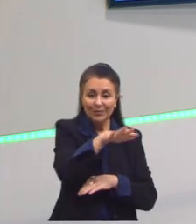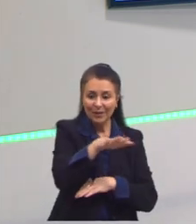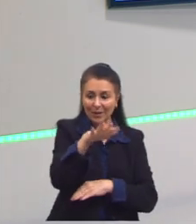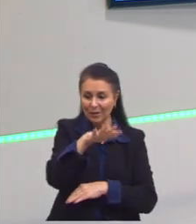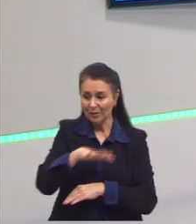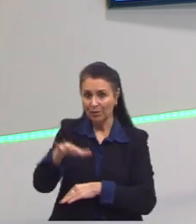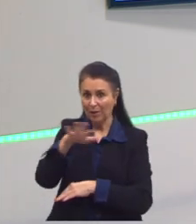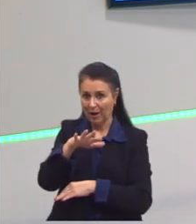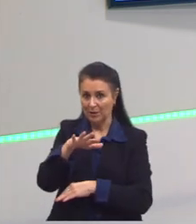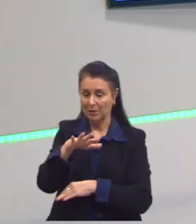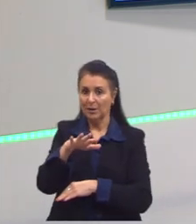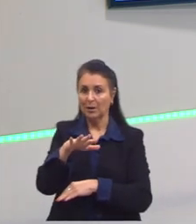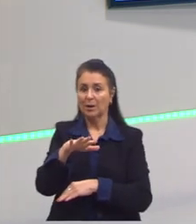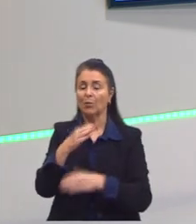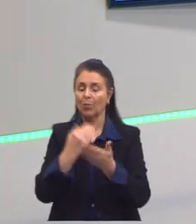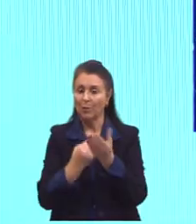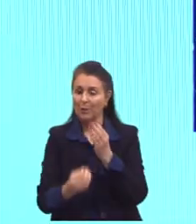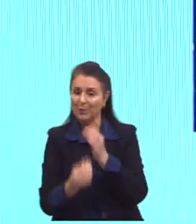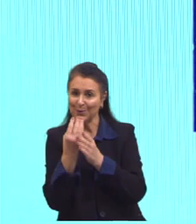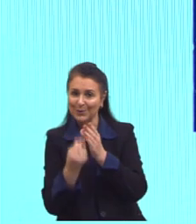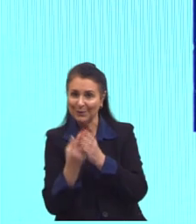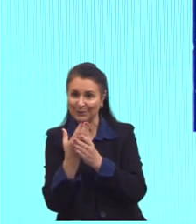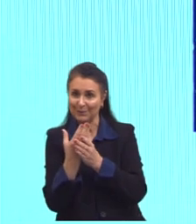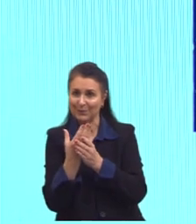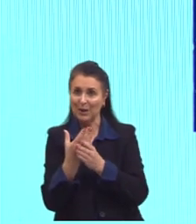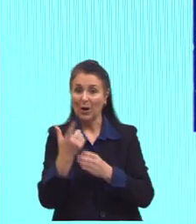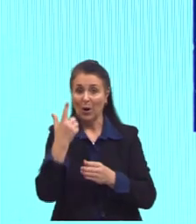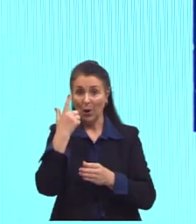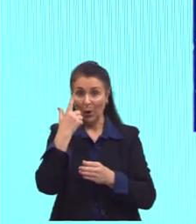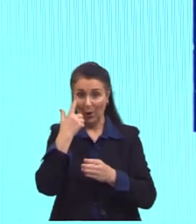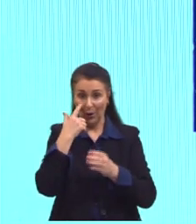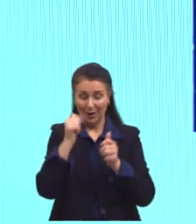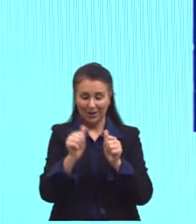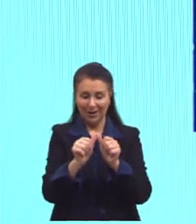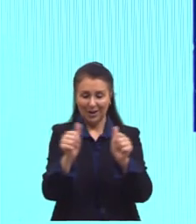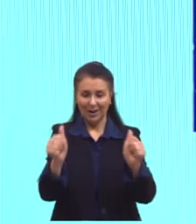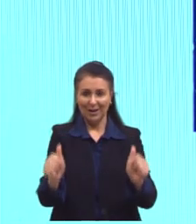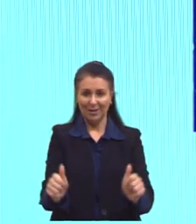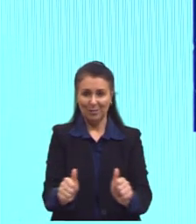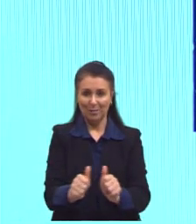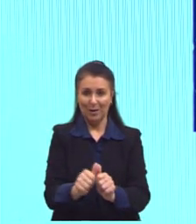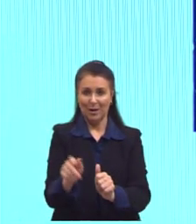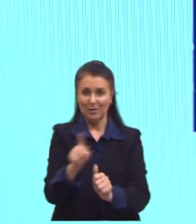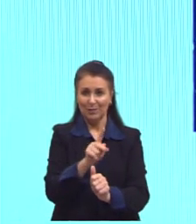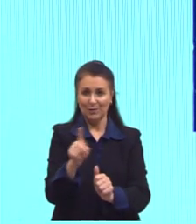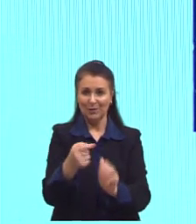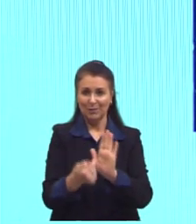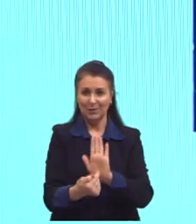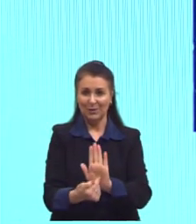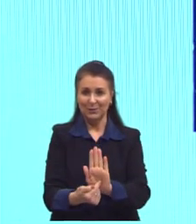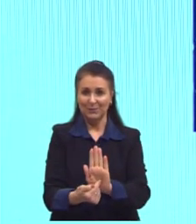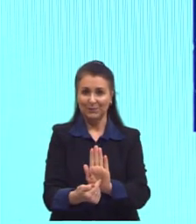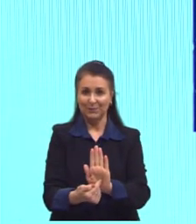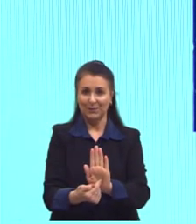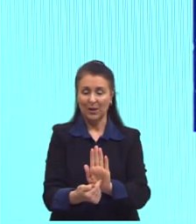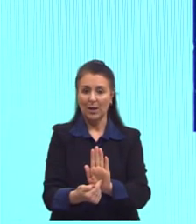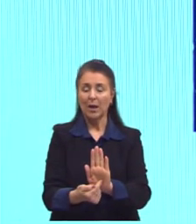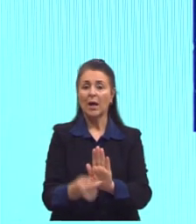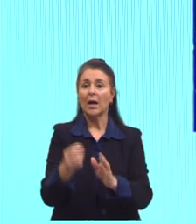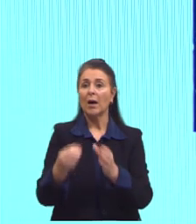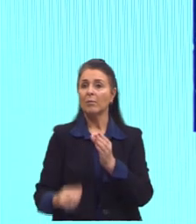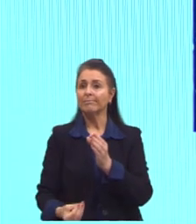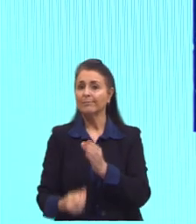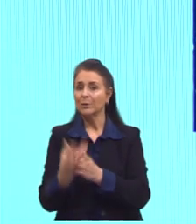da sua produção e aí eu trago uma imagem aqui né justamente essa imagem aí que vocês estão vendo é a